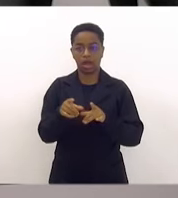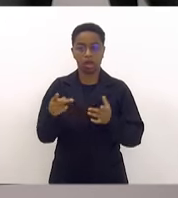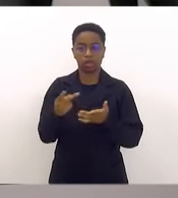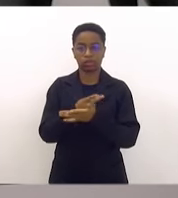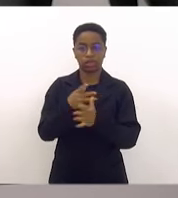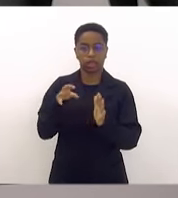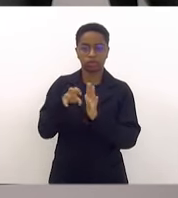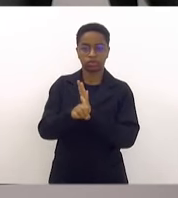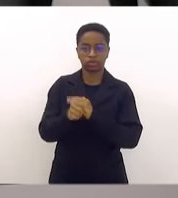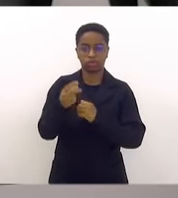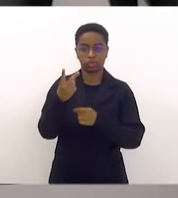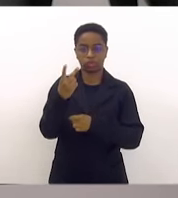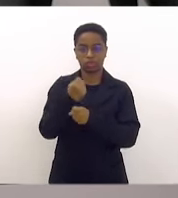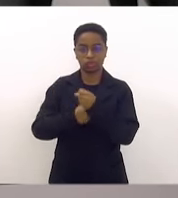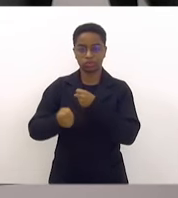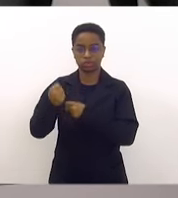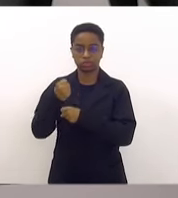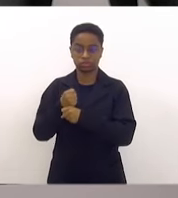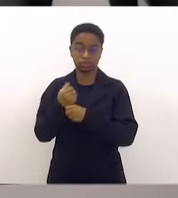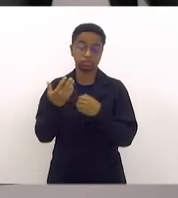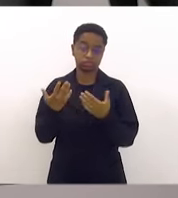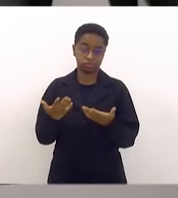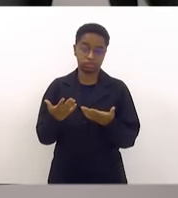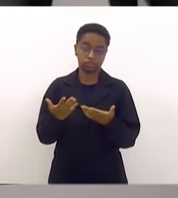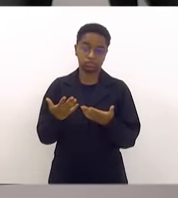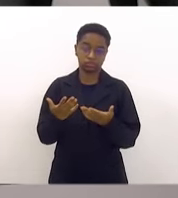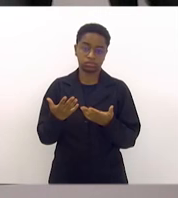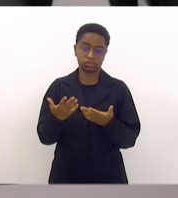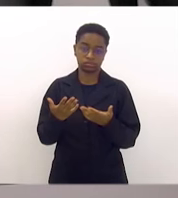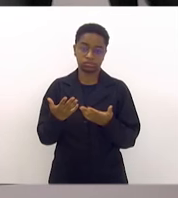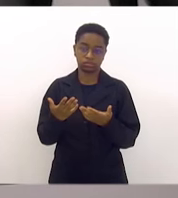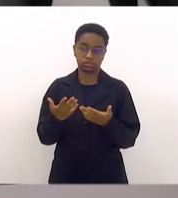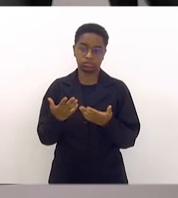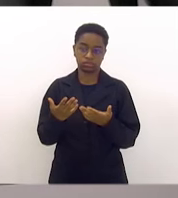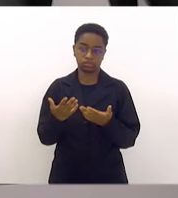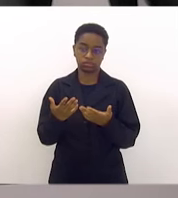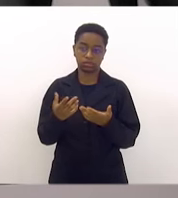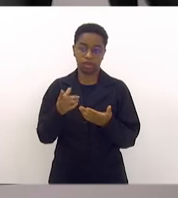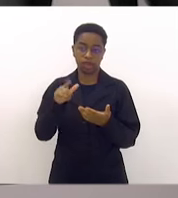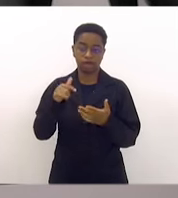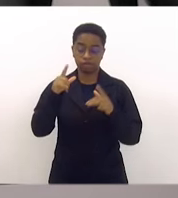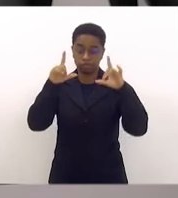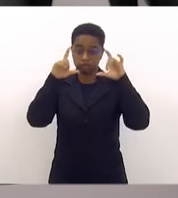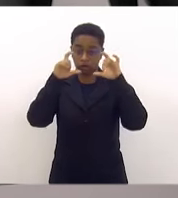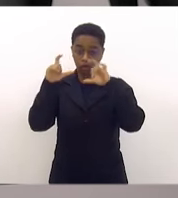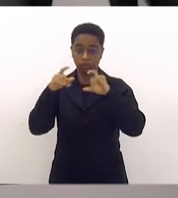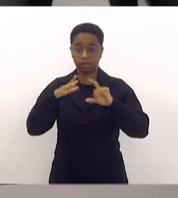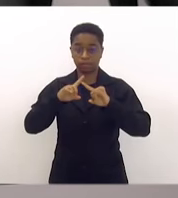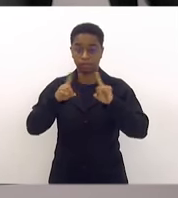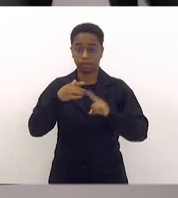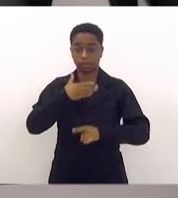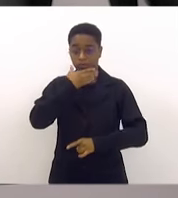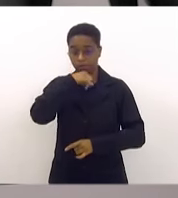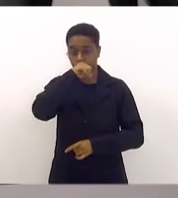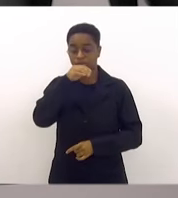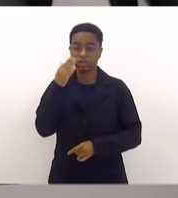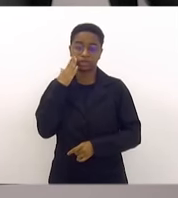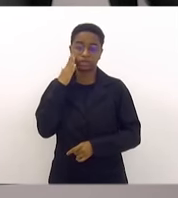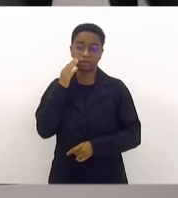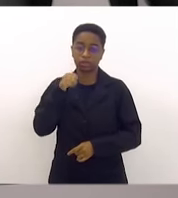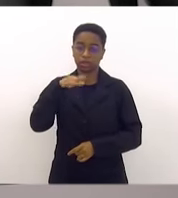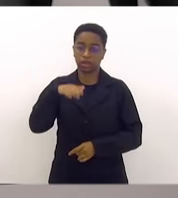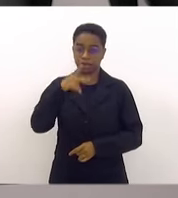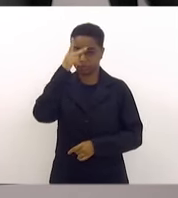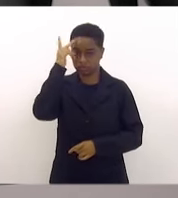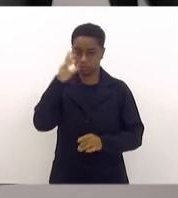anos atrás então só para vocês ter fot era por foto só que ele sabia quem era o